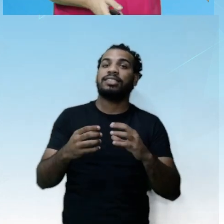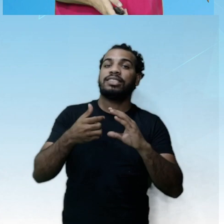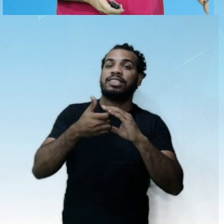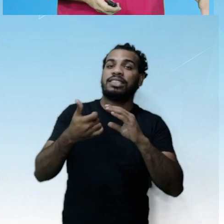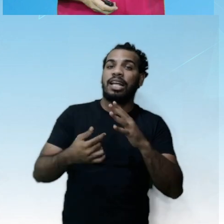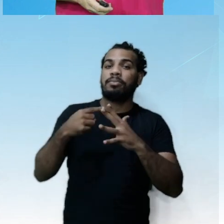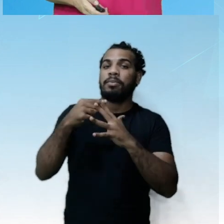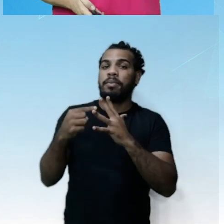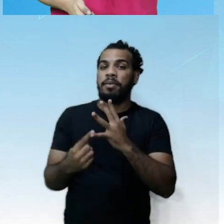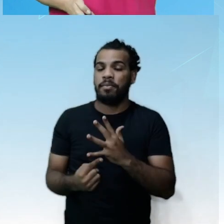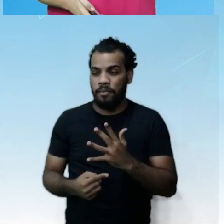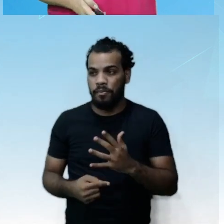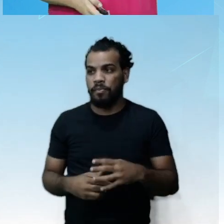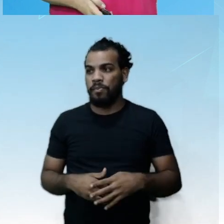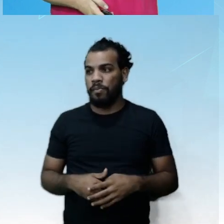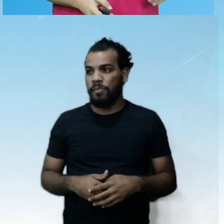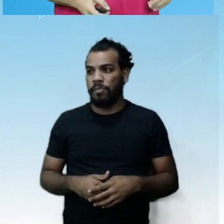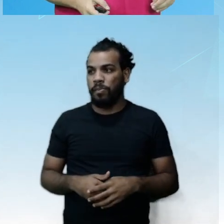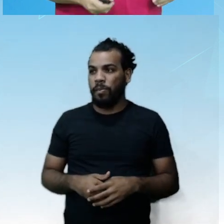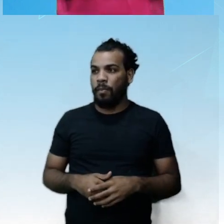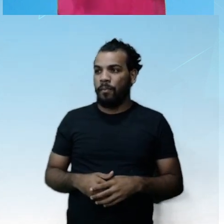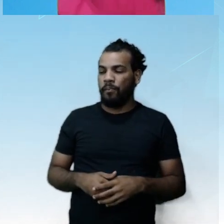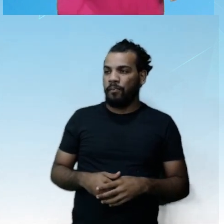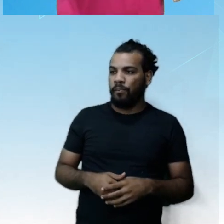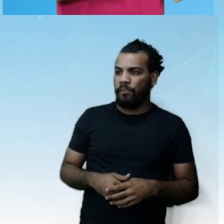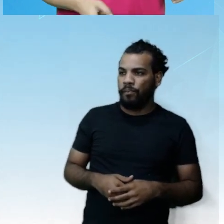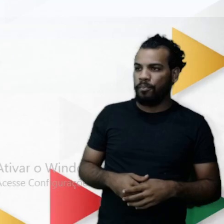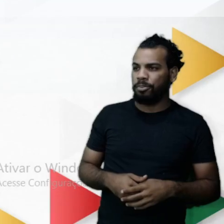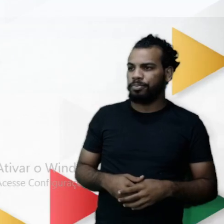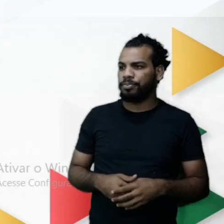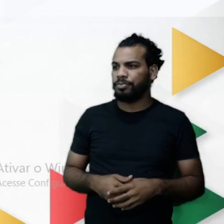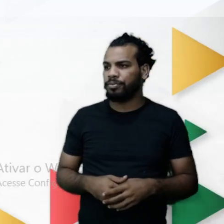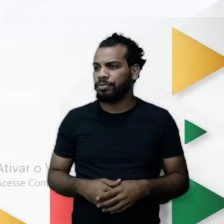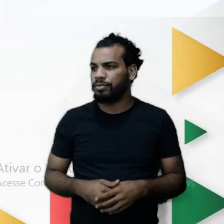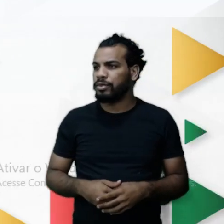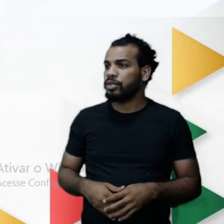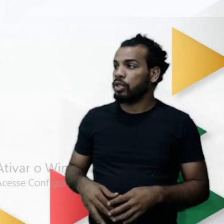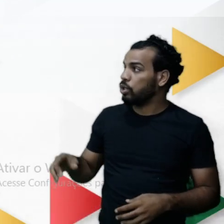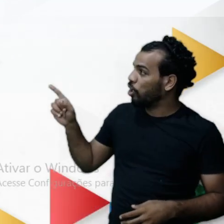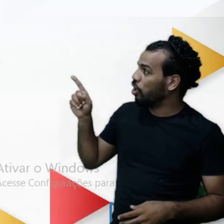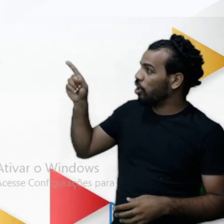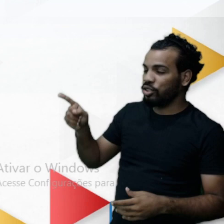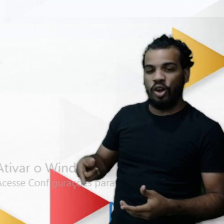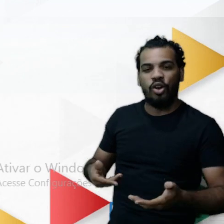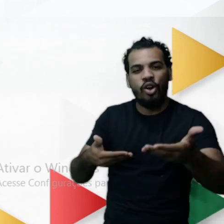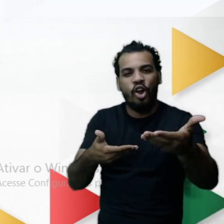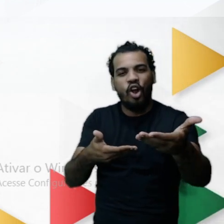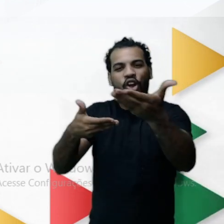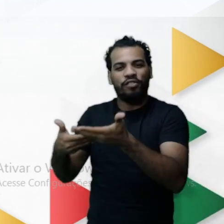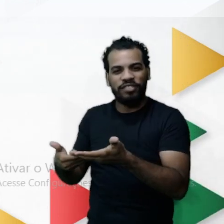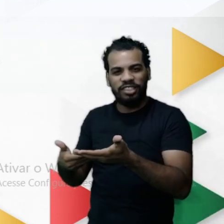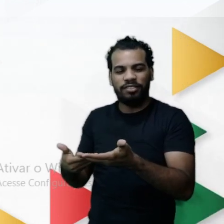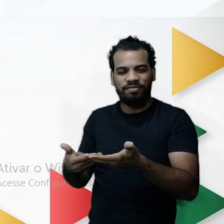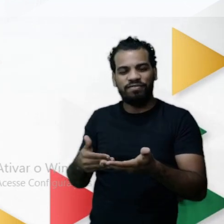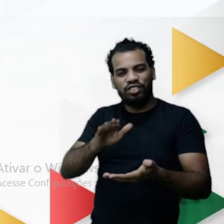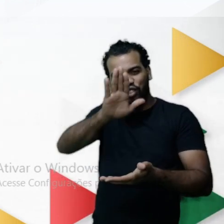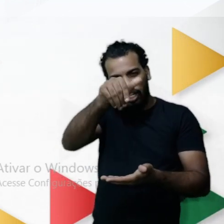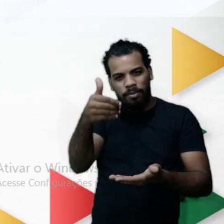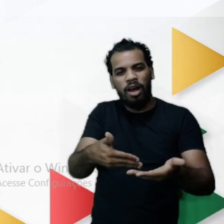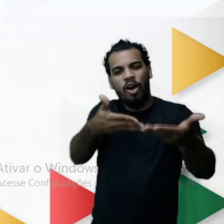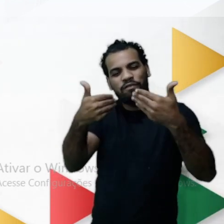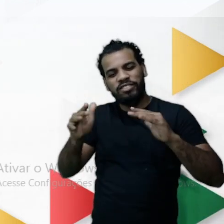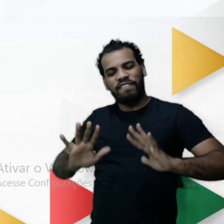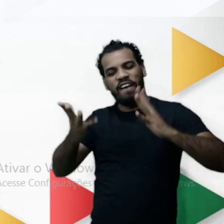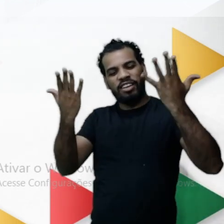mais de um. Então, vamos caminhando. Olhem aí na tela. Trago para vocês justamente um convite em forma